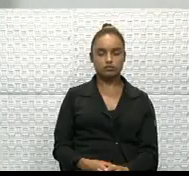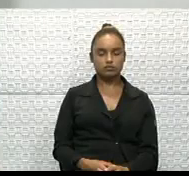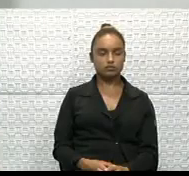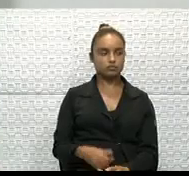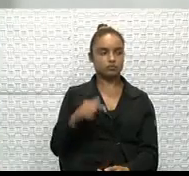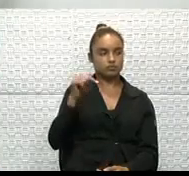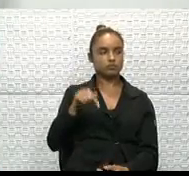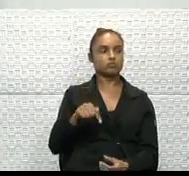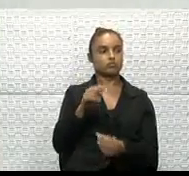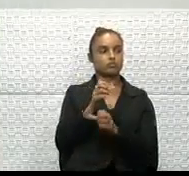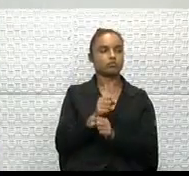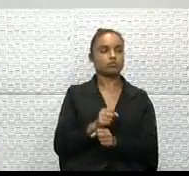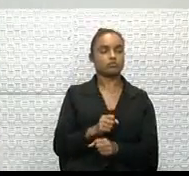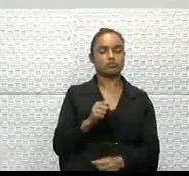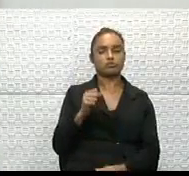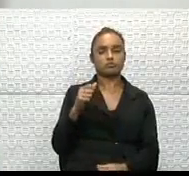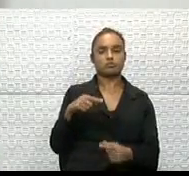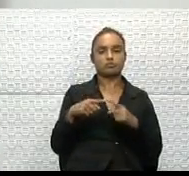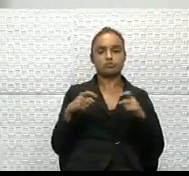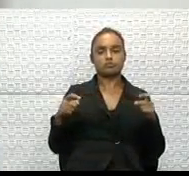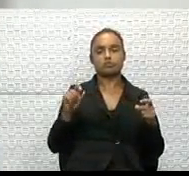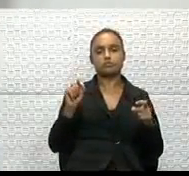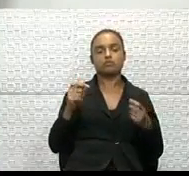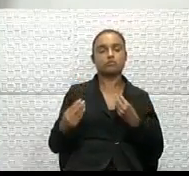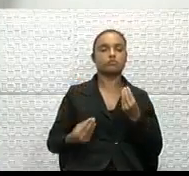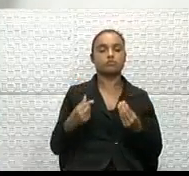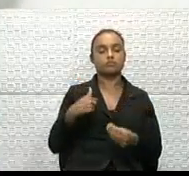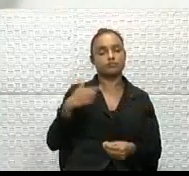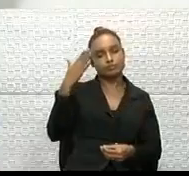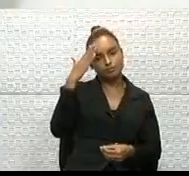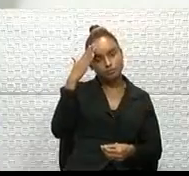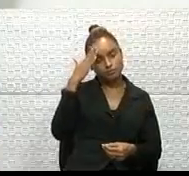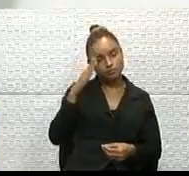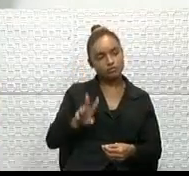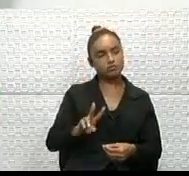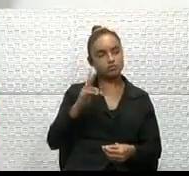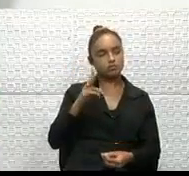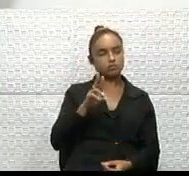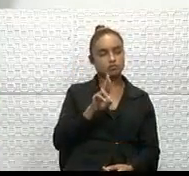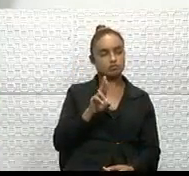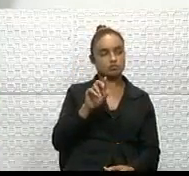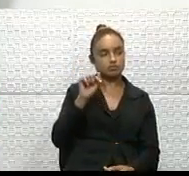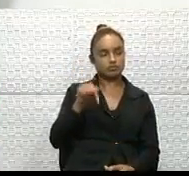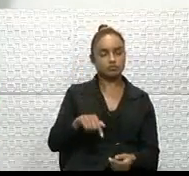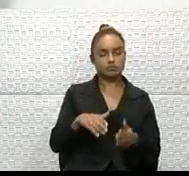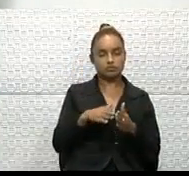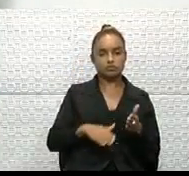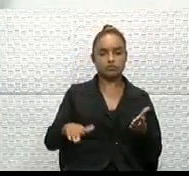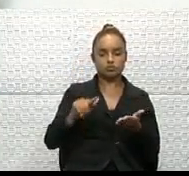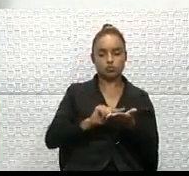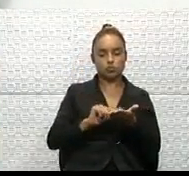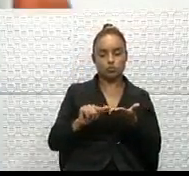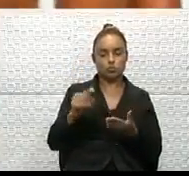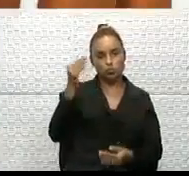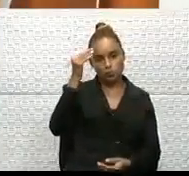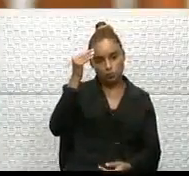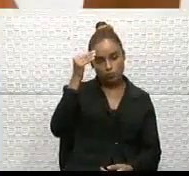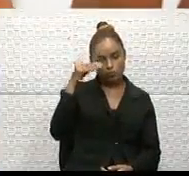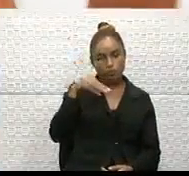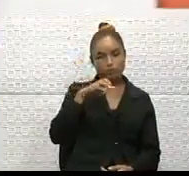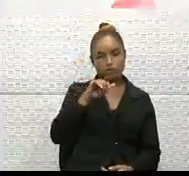Então, nessa calculadora científica, como que eu vou determinar o valor de R? Bom, então a primeira coisa, eu vou limpar a memória da calculadora.